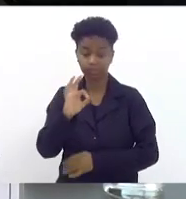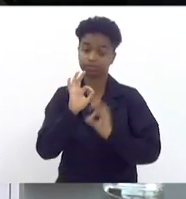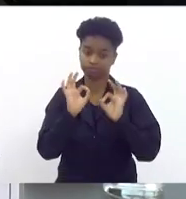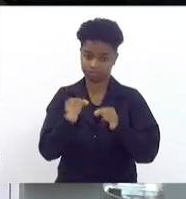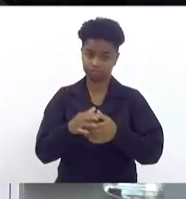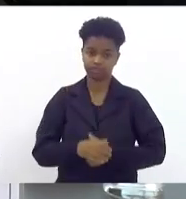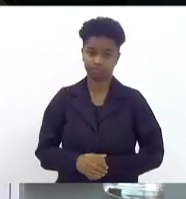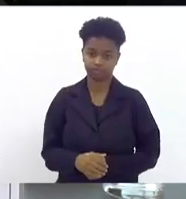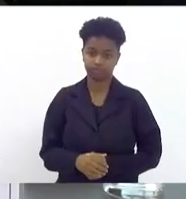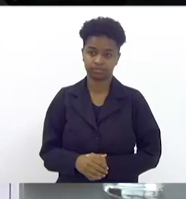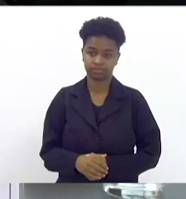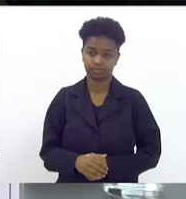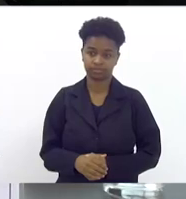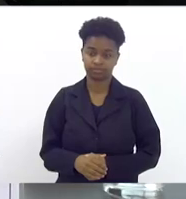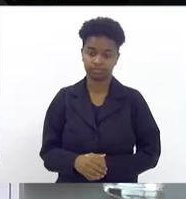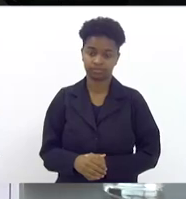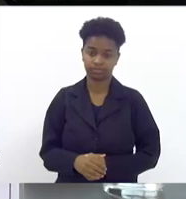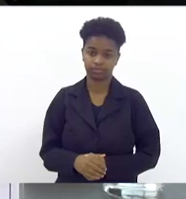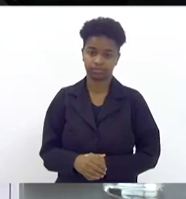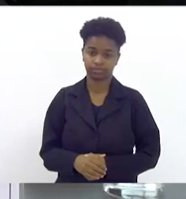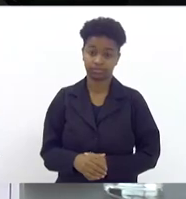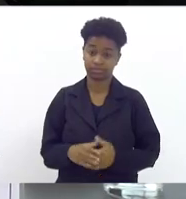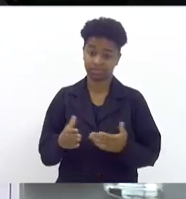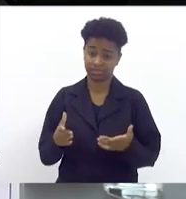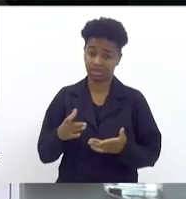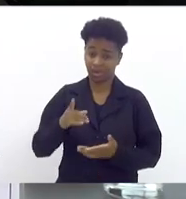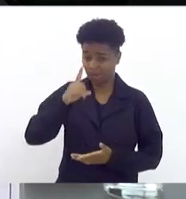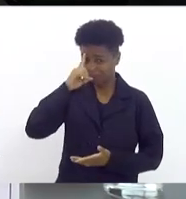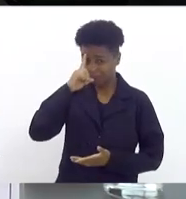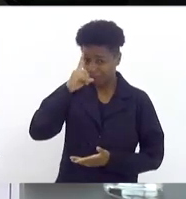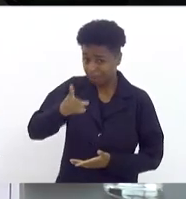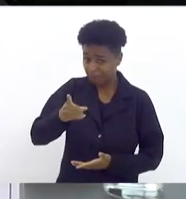ser abrangido pela lei, não, né? Está impondo